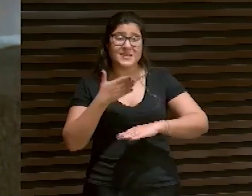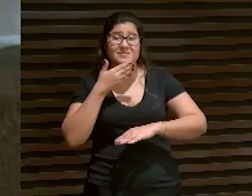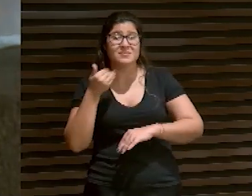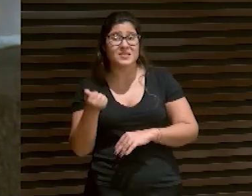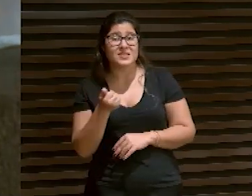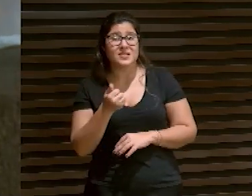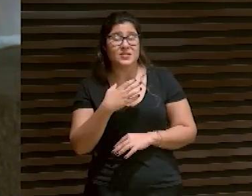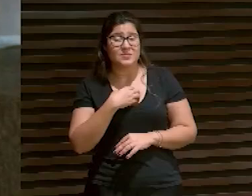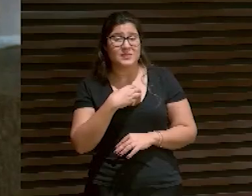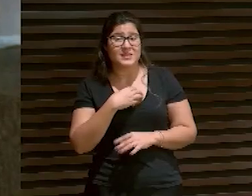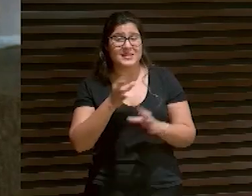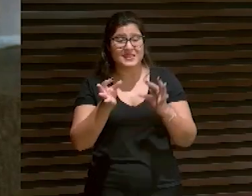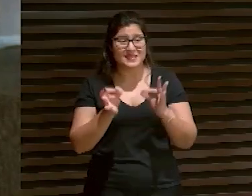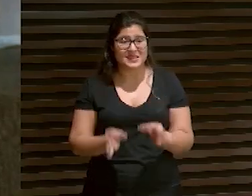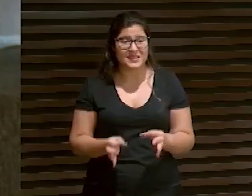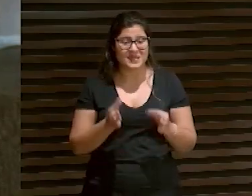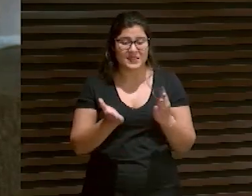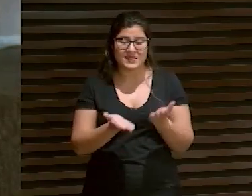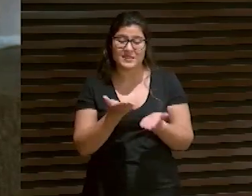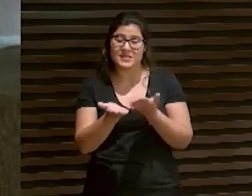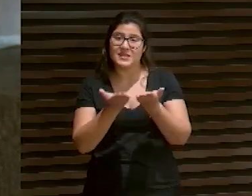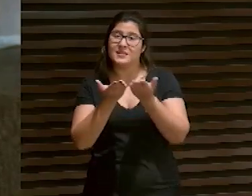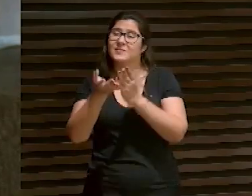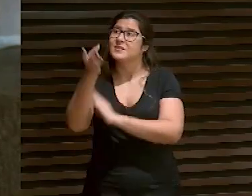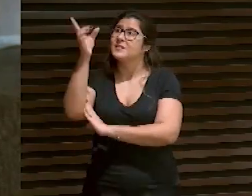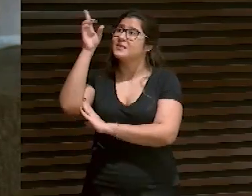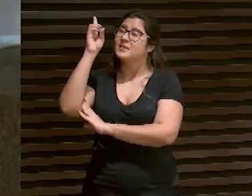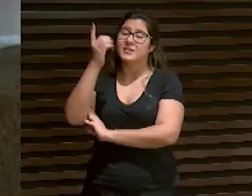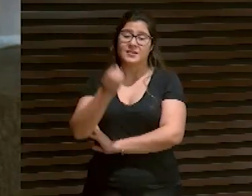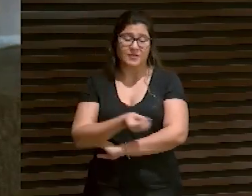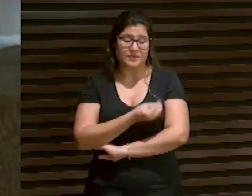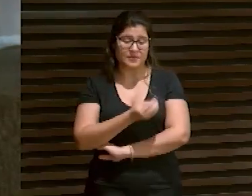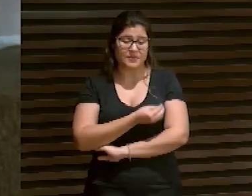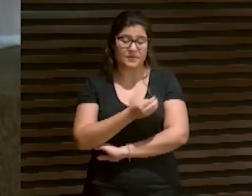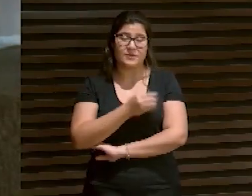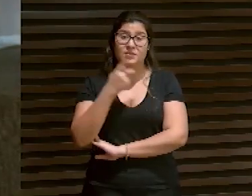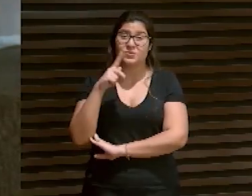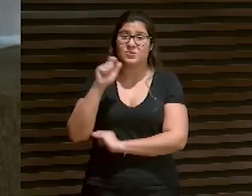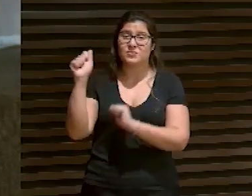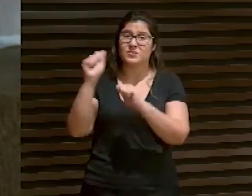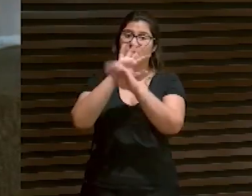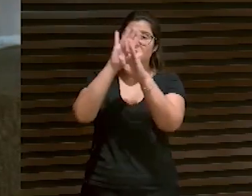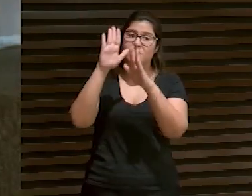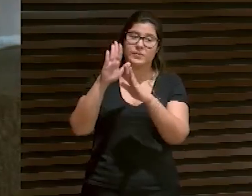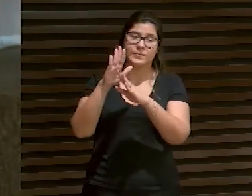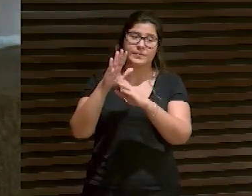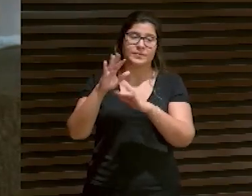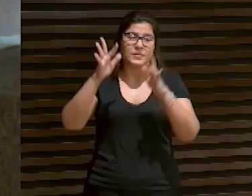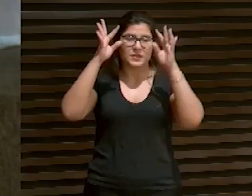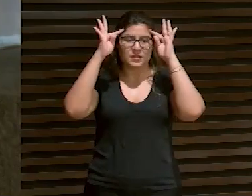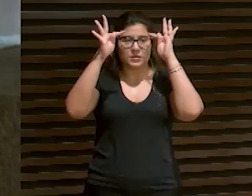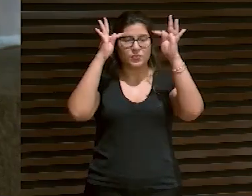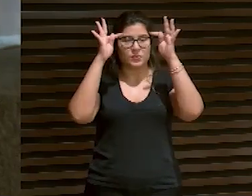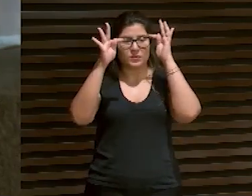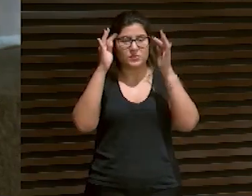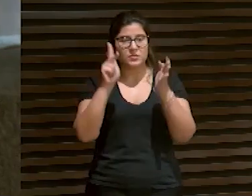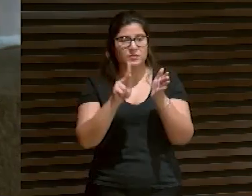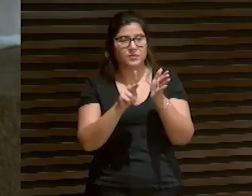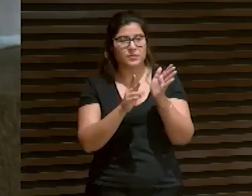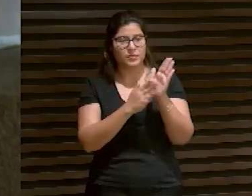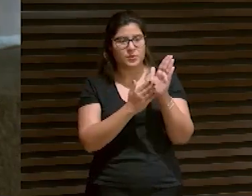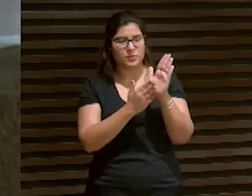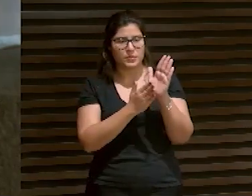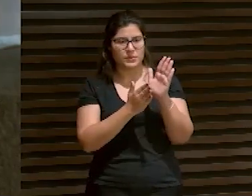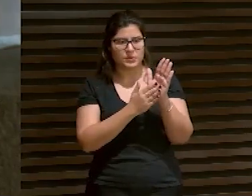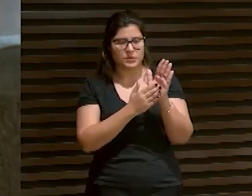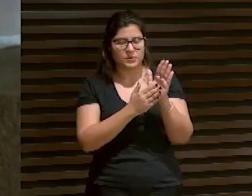correta, servindo a Ele, vivendo para a sua glória e amando os irmãos. A teologia tem esse propósito. Após a gente